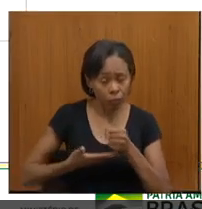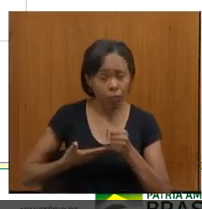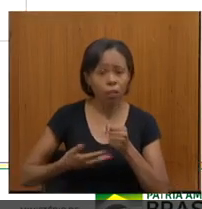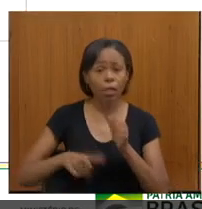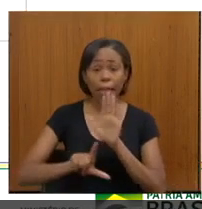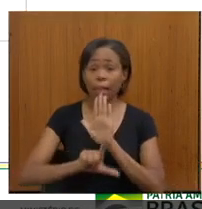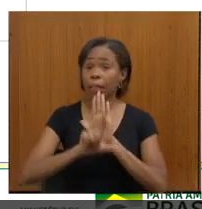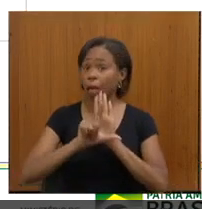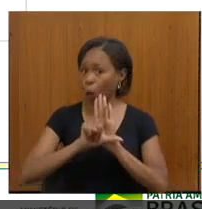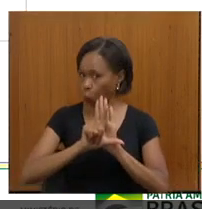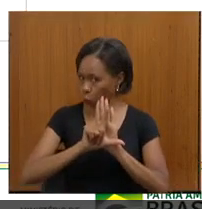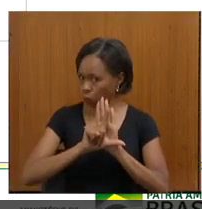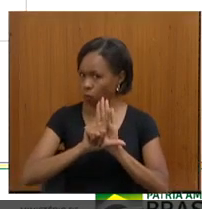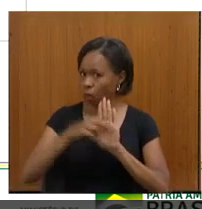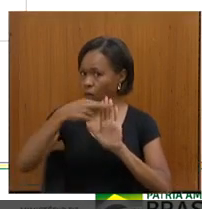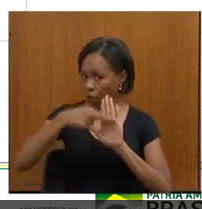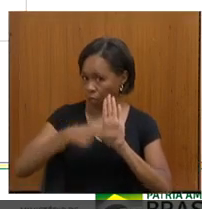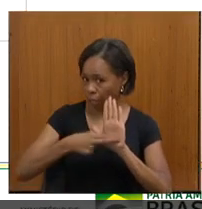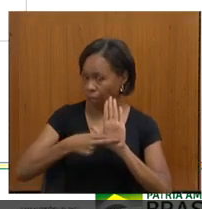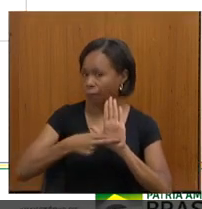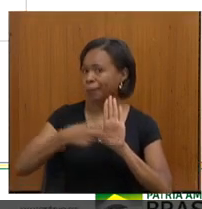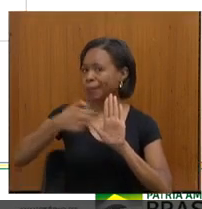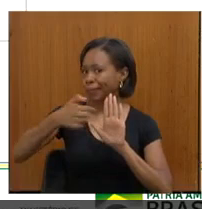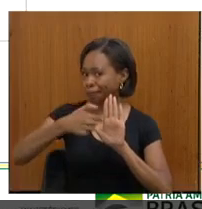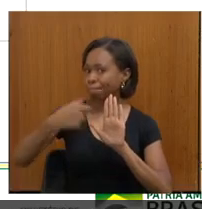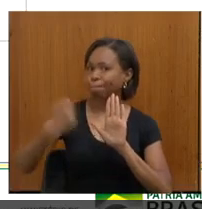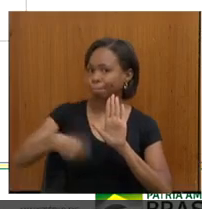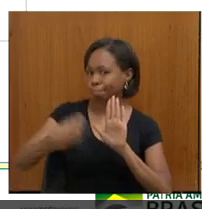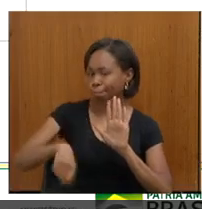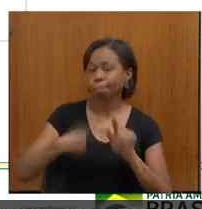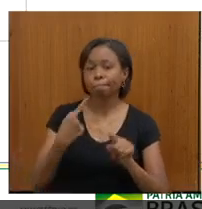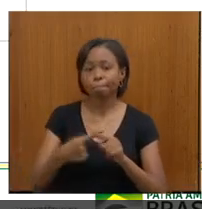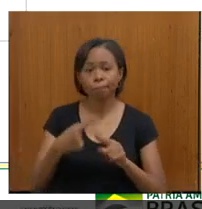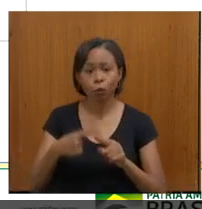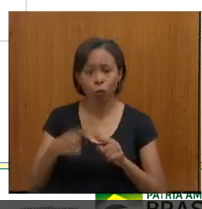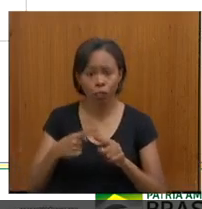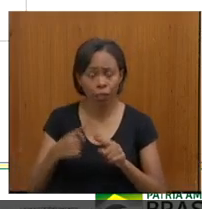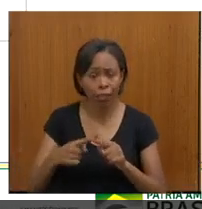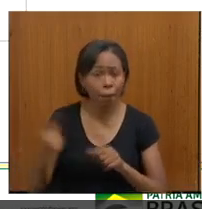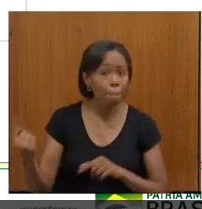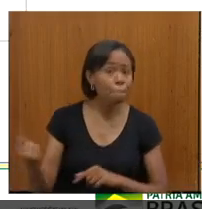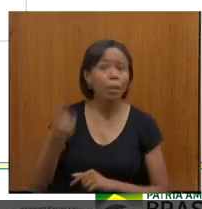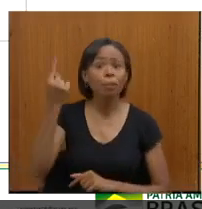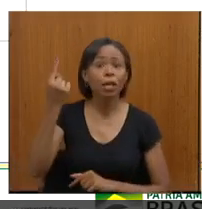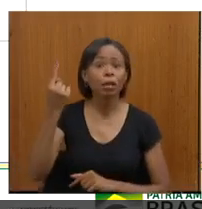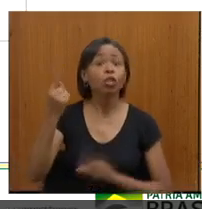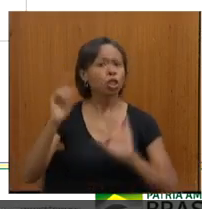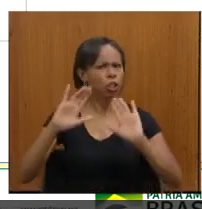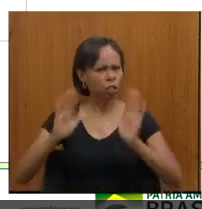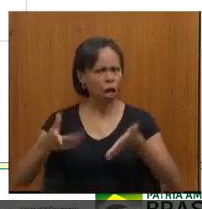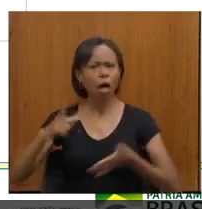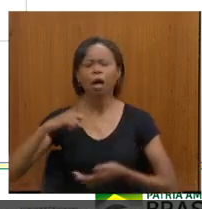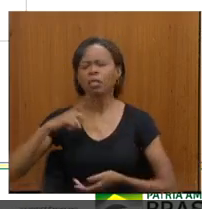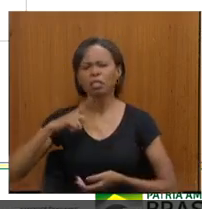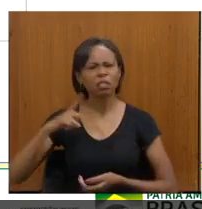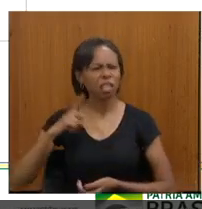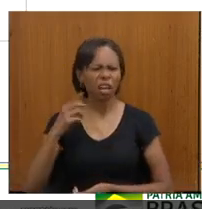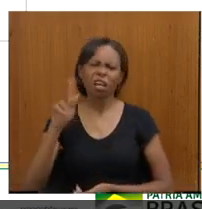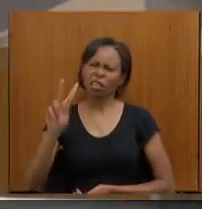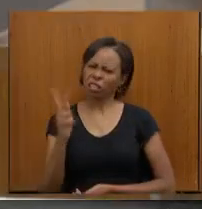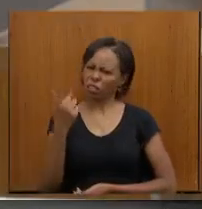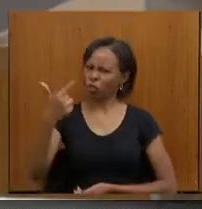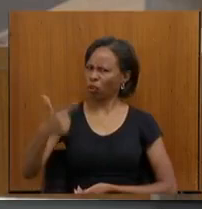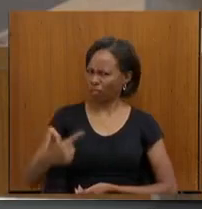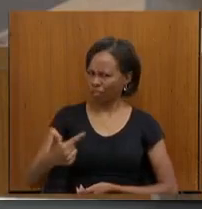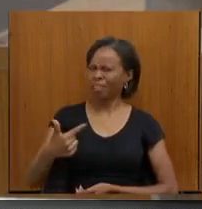necessário porque porque nós em primeira instância Já temos um mercado de hidrogenio hho hidrogênio ele não é uma novidade como eu